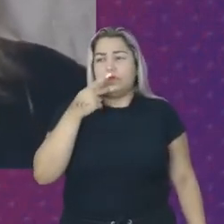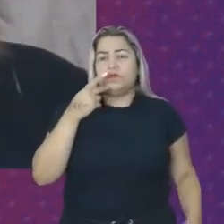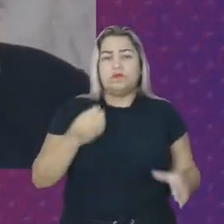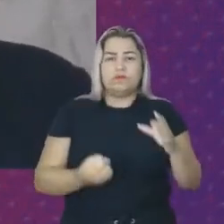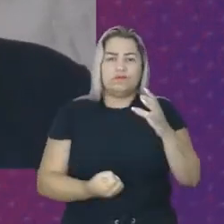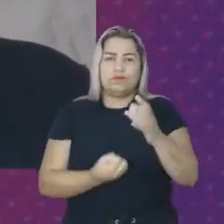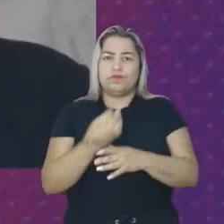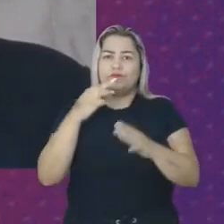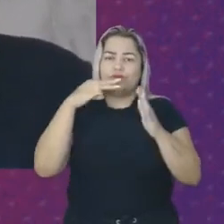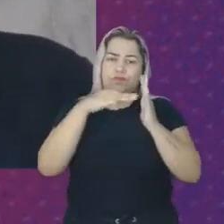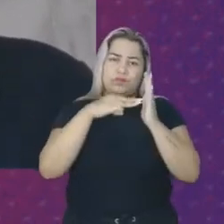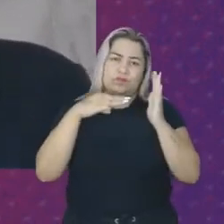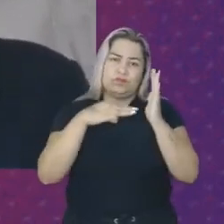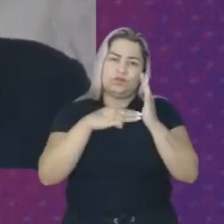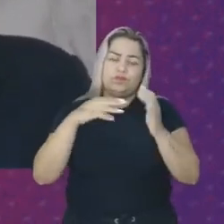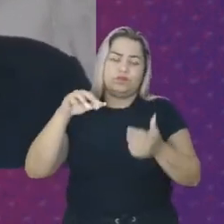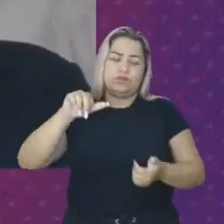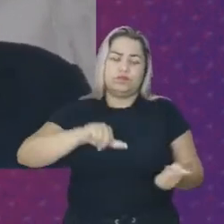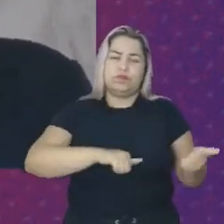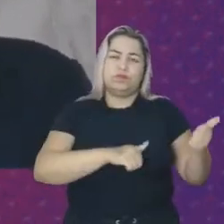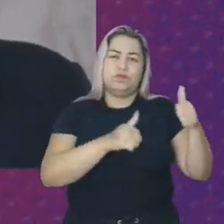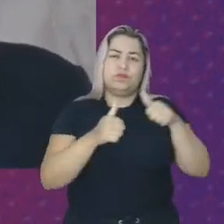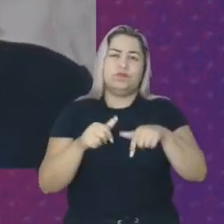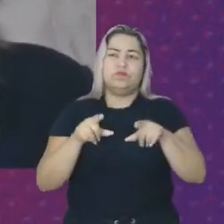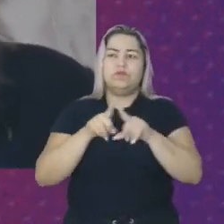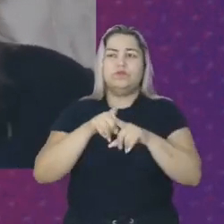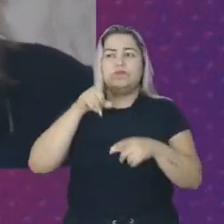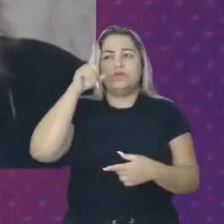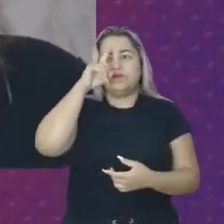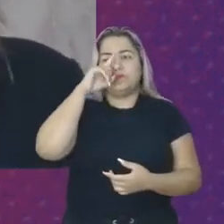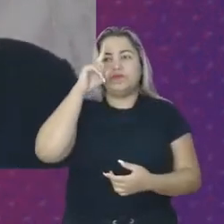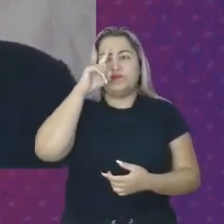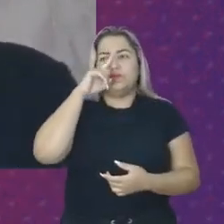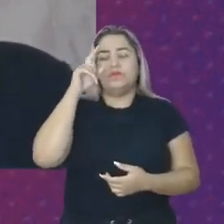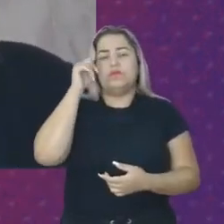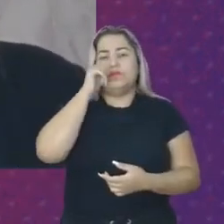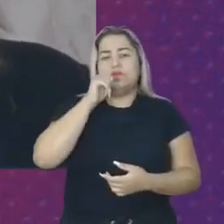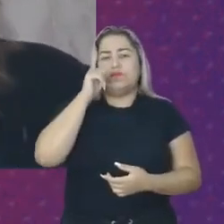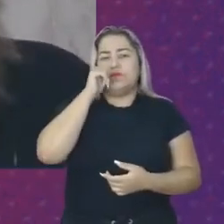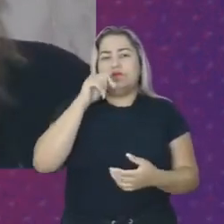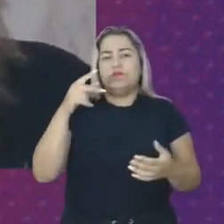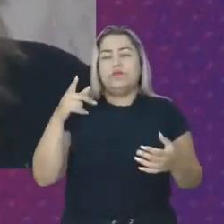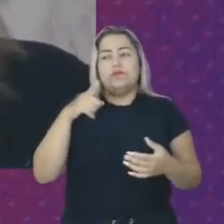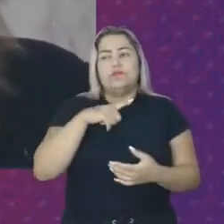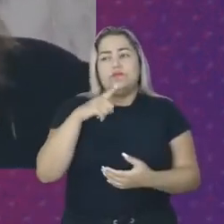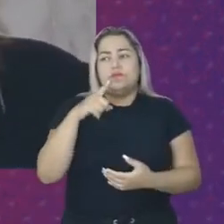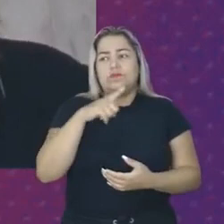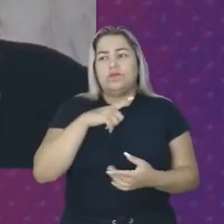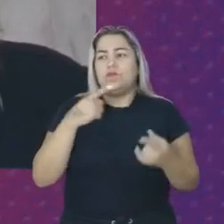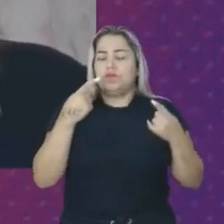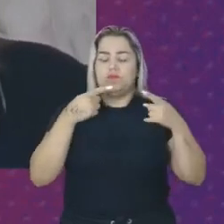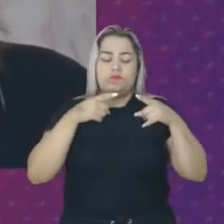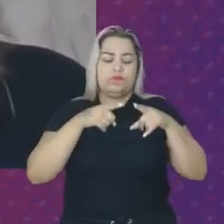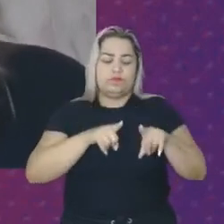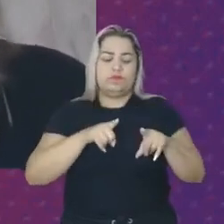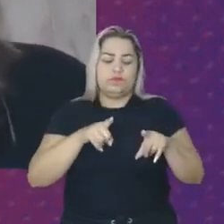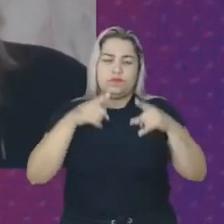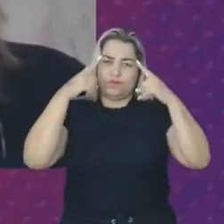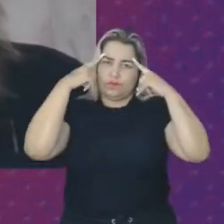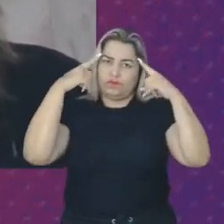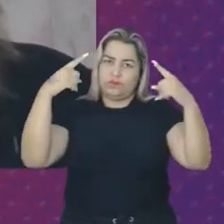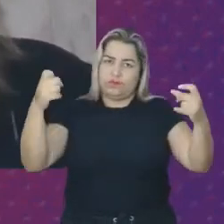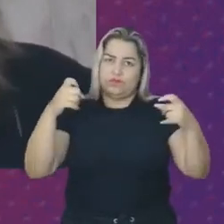uma metodologia de avaliação dos riscos que as mulheres correm. Também o combate à violência com a implementação